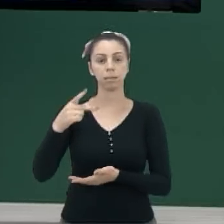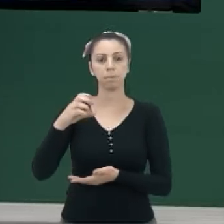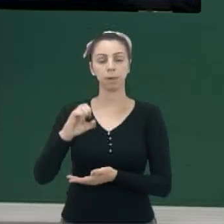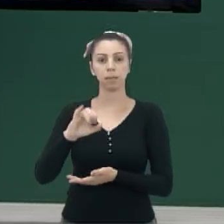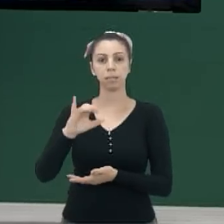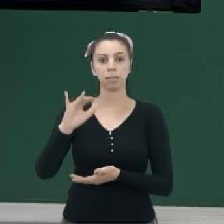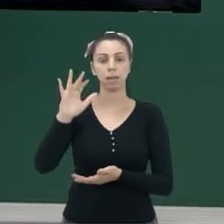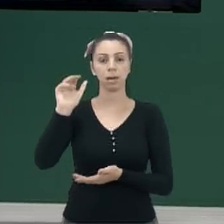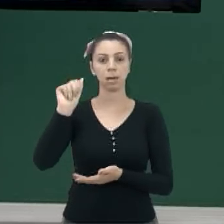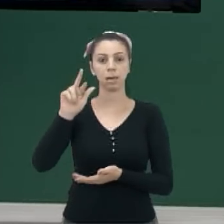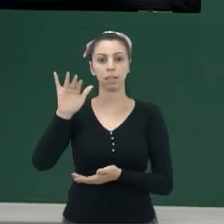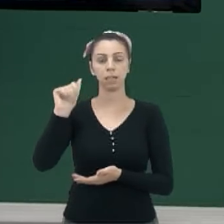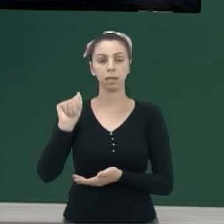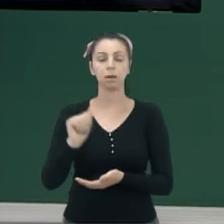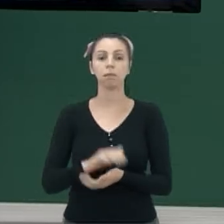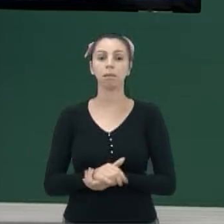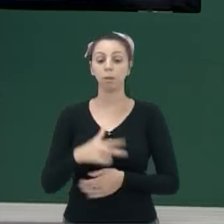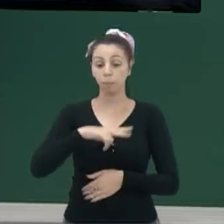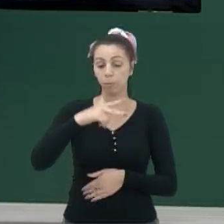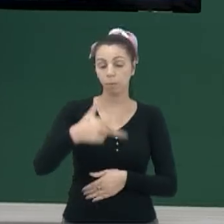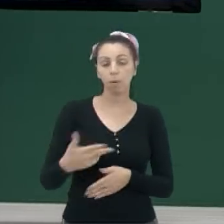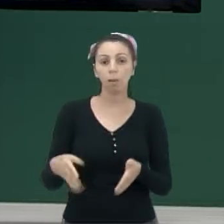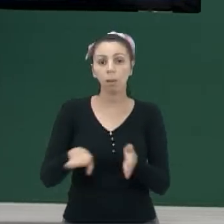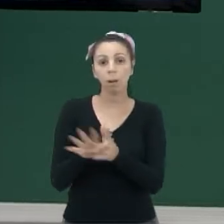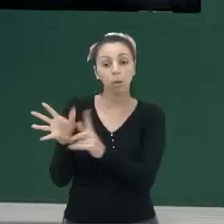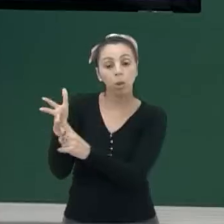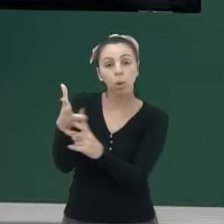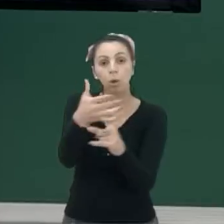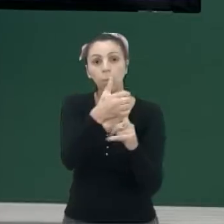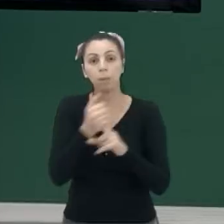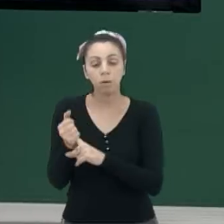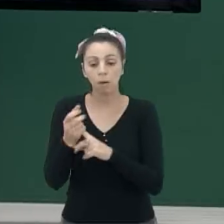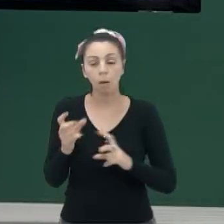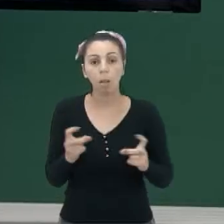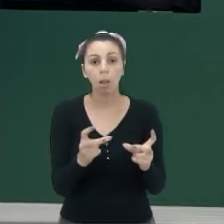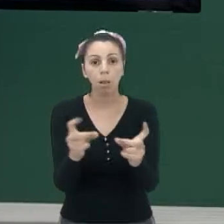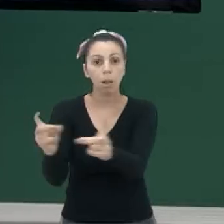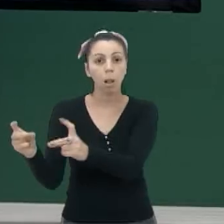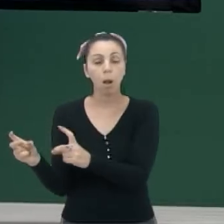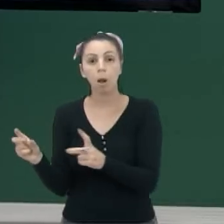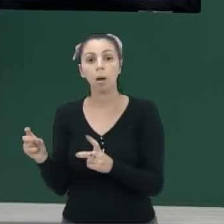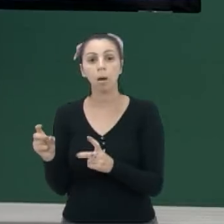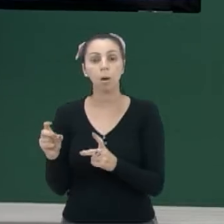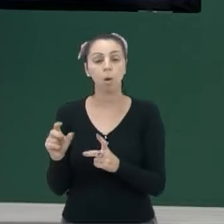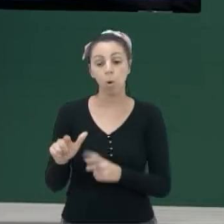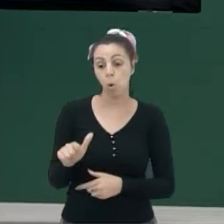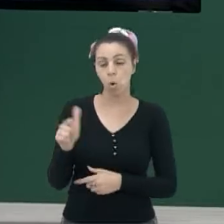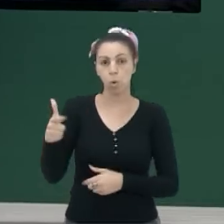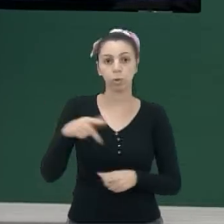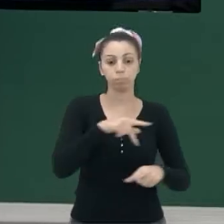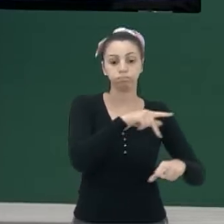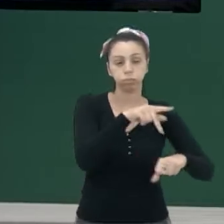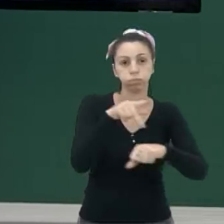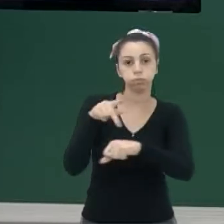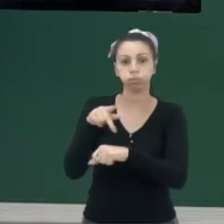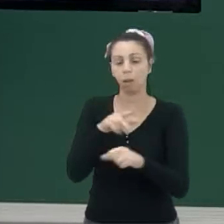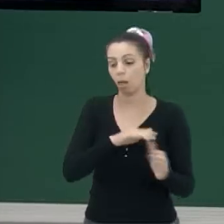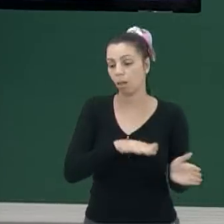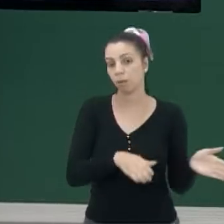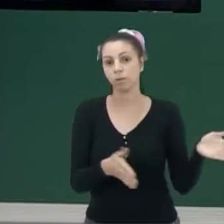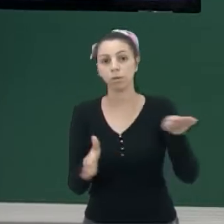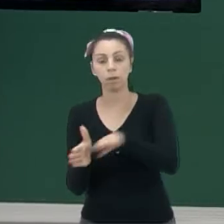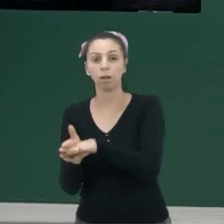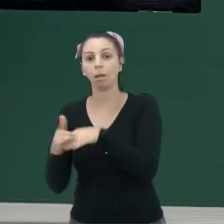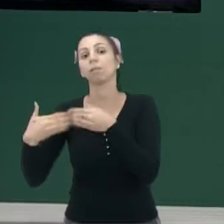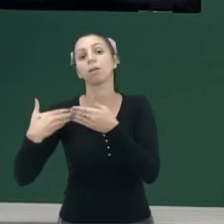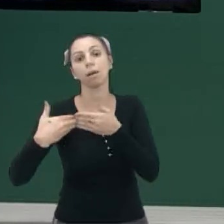Calicut e eles foram os primeiros, eles dominaram e monopolizaram o comércio. Mas a partir do momento que outros reinos chegaram, eles tiveram que abrir